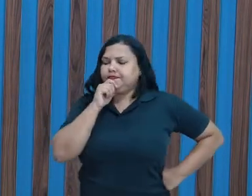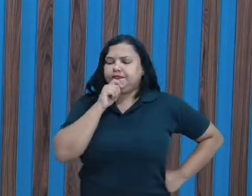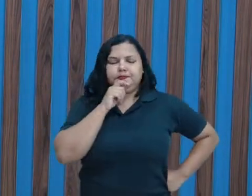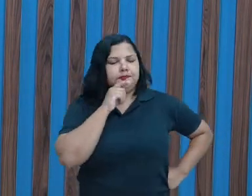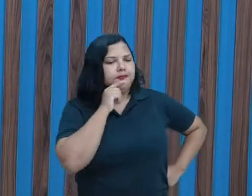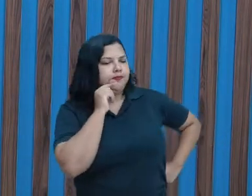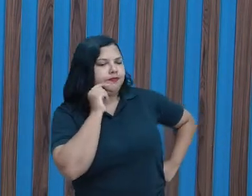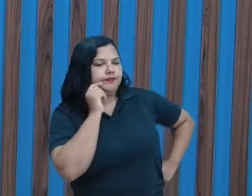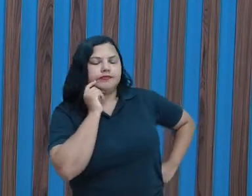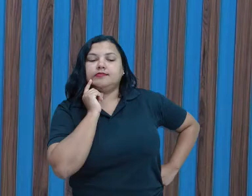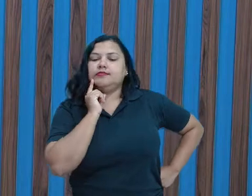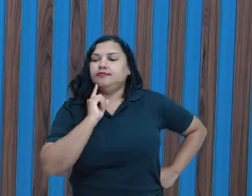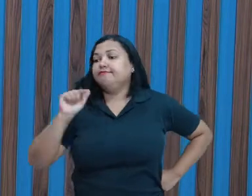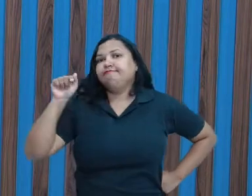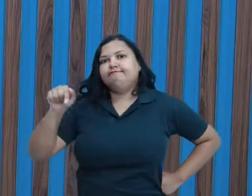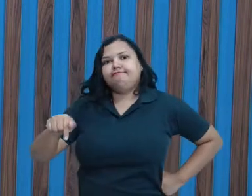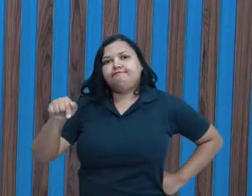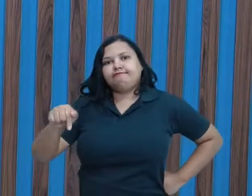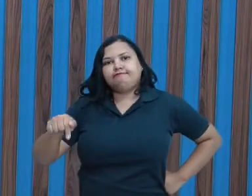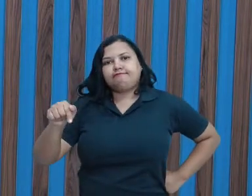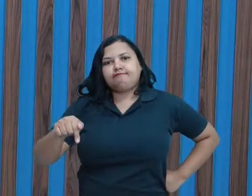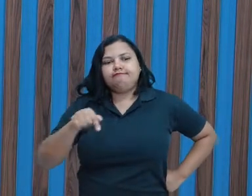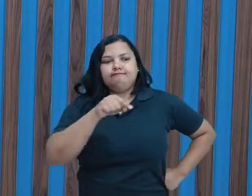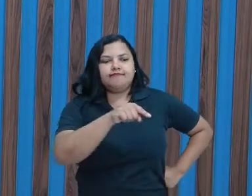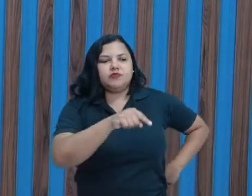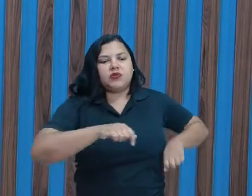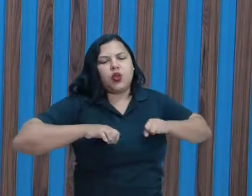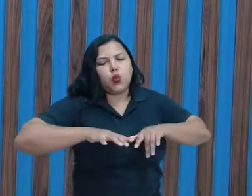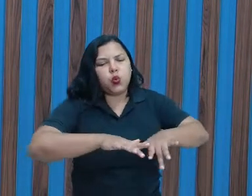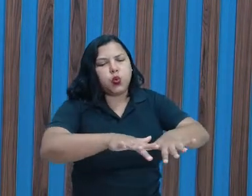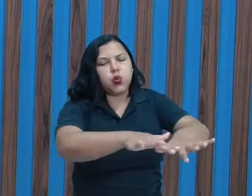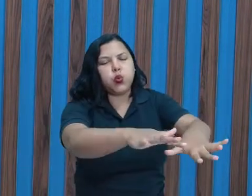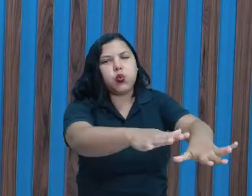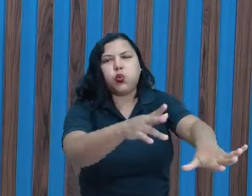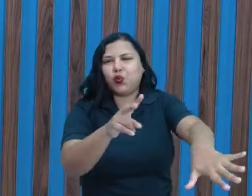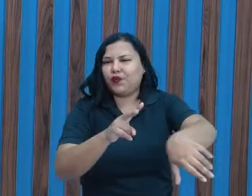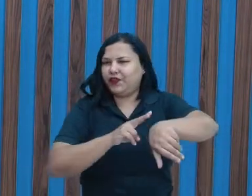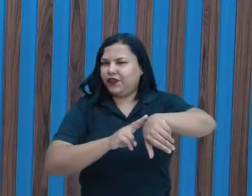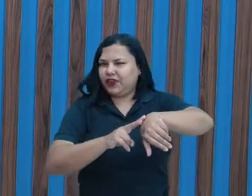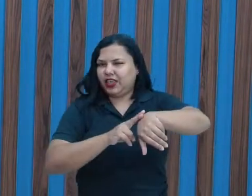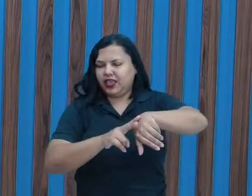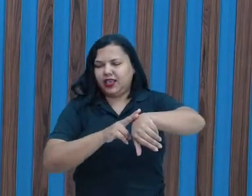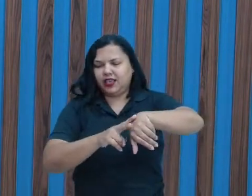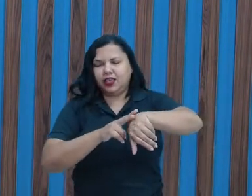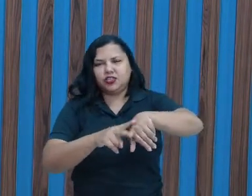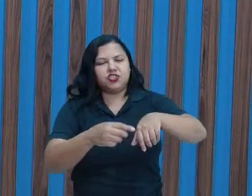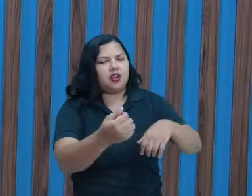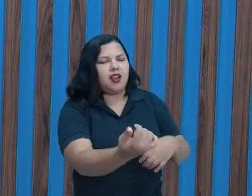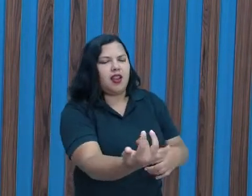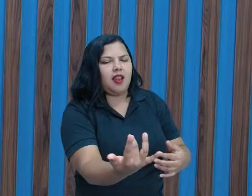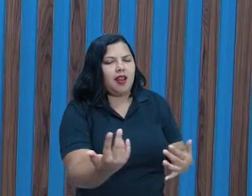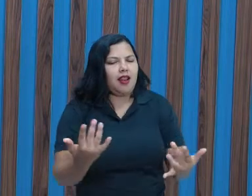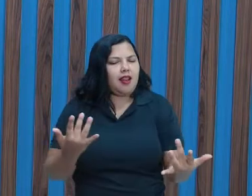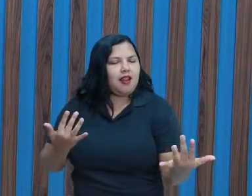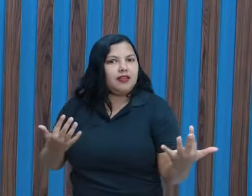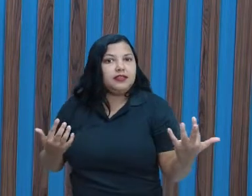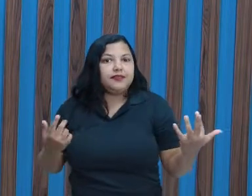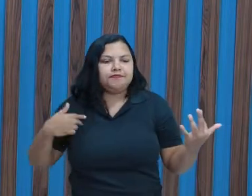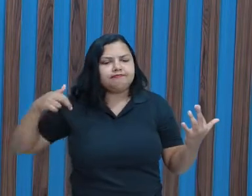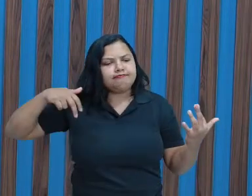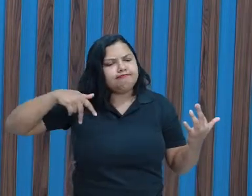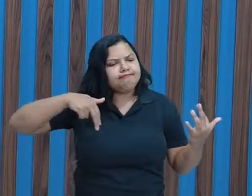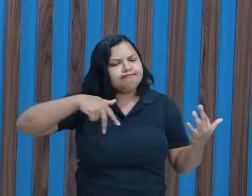melhor, porque ela é mais gramada, né, mais verde, do jeito que eu queria, e embora eu passe por